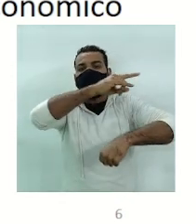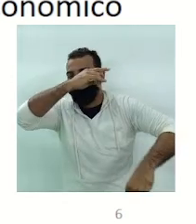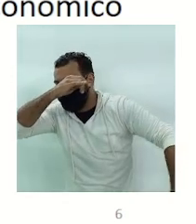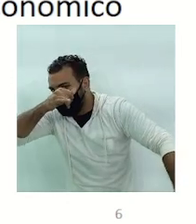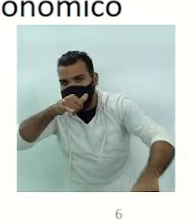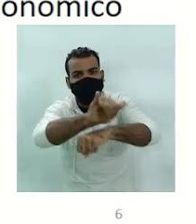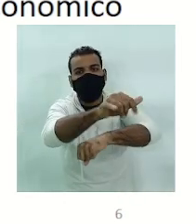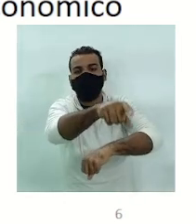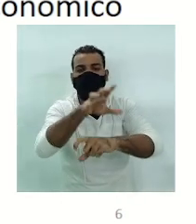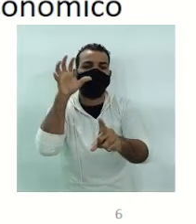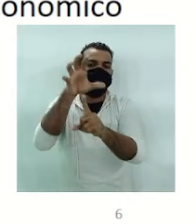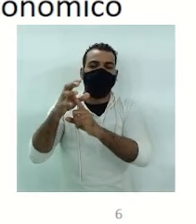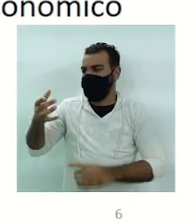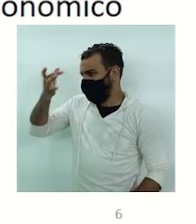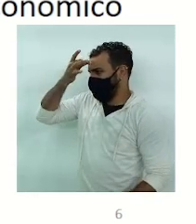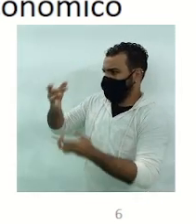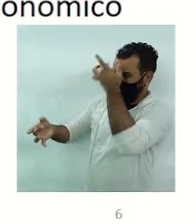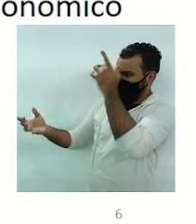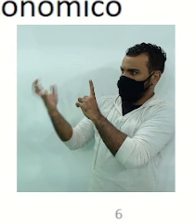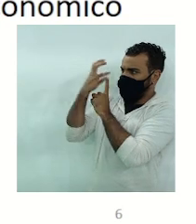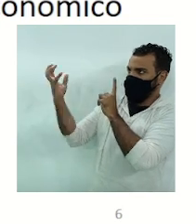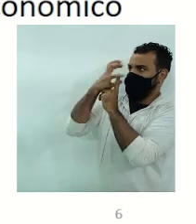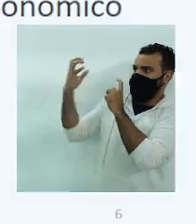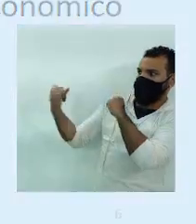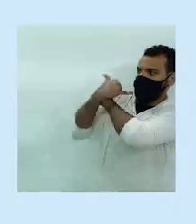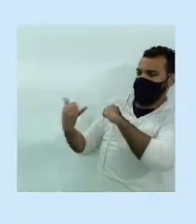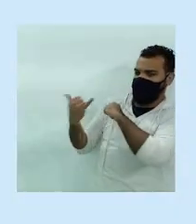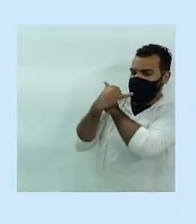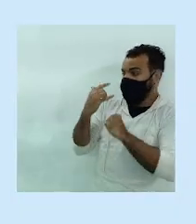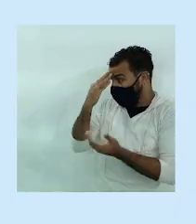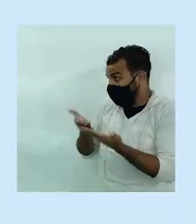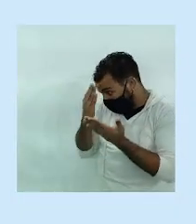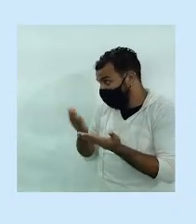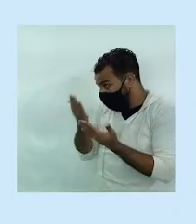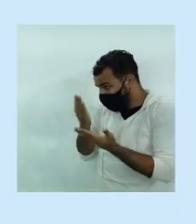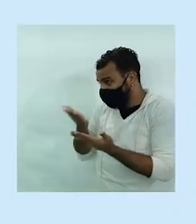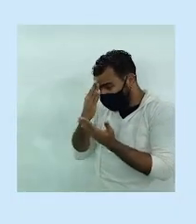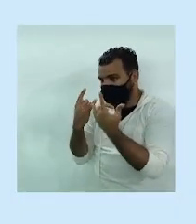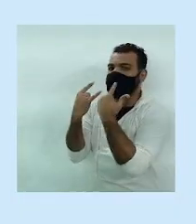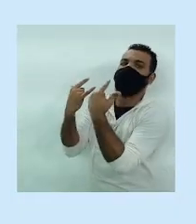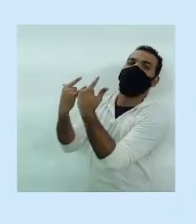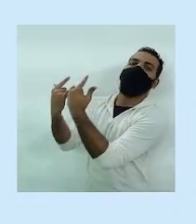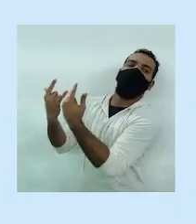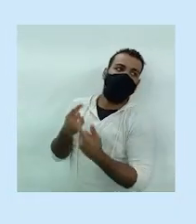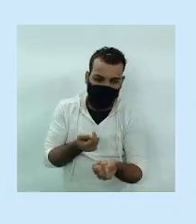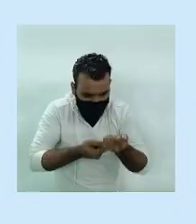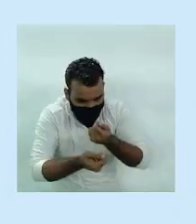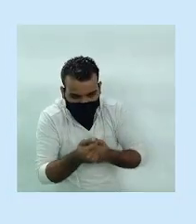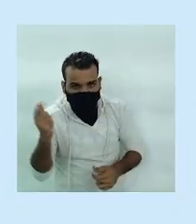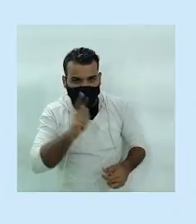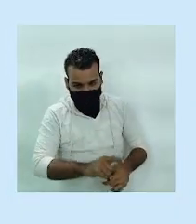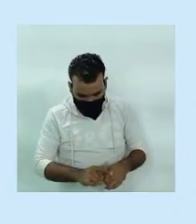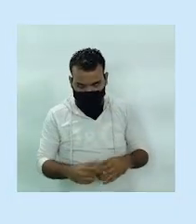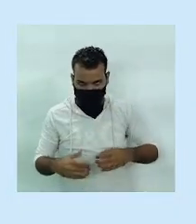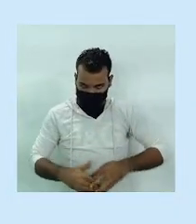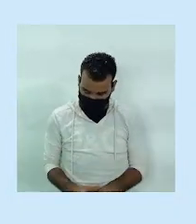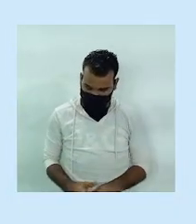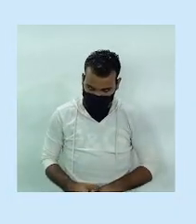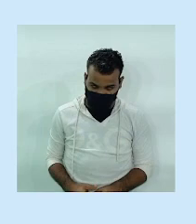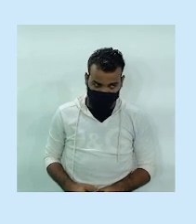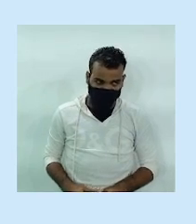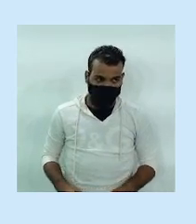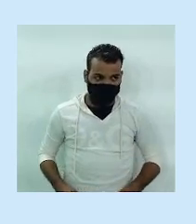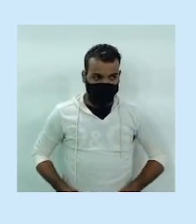não é isso, de conscientizar os indígenas, né, a aceitarem, né, o cristianismo,